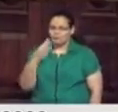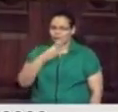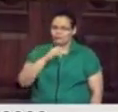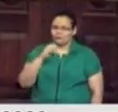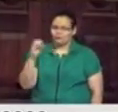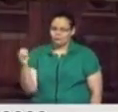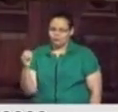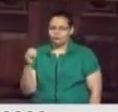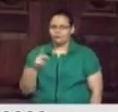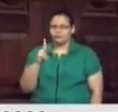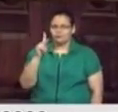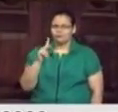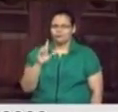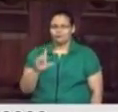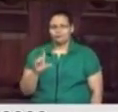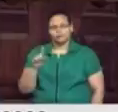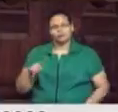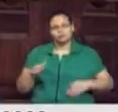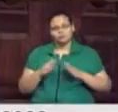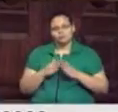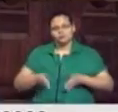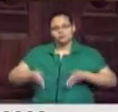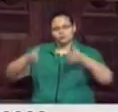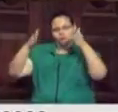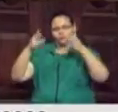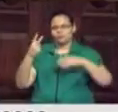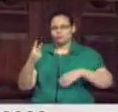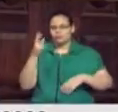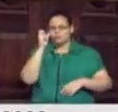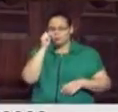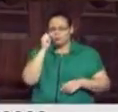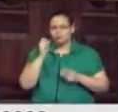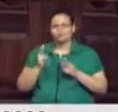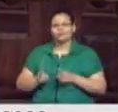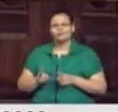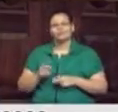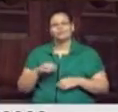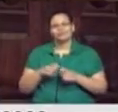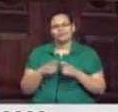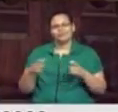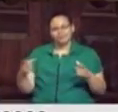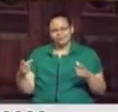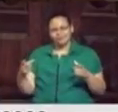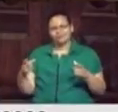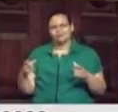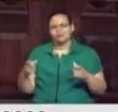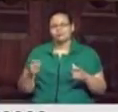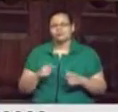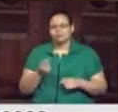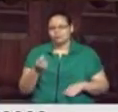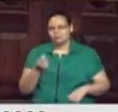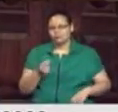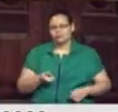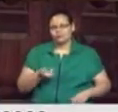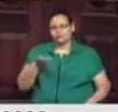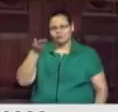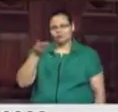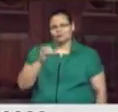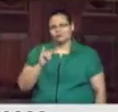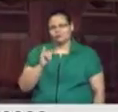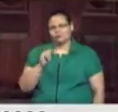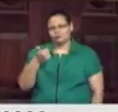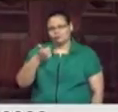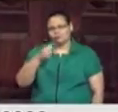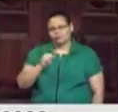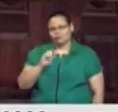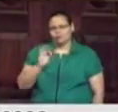que é um morador de um apartamento com 2 quartos. Isso seria um aumento do impacto de um imposto de 18%